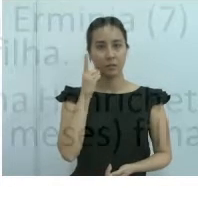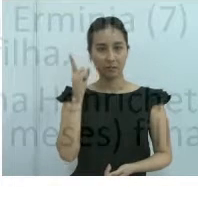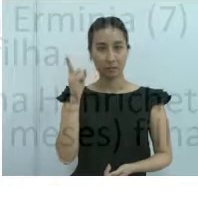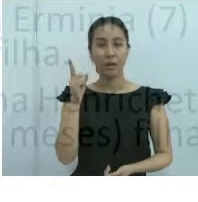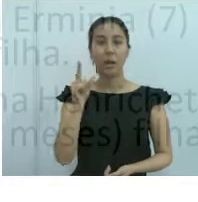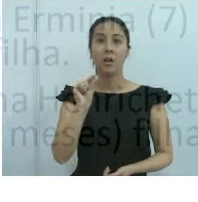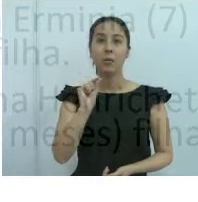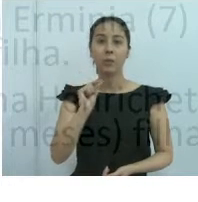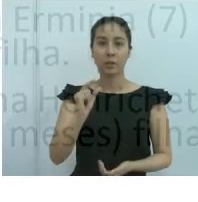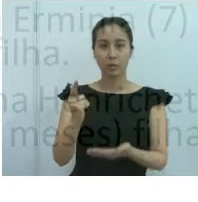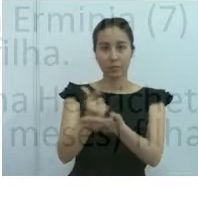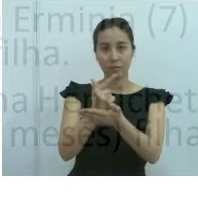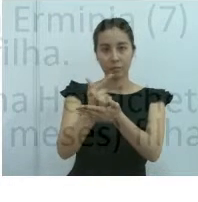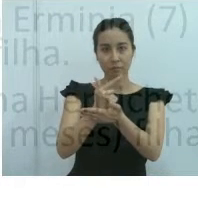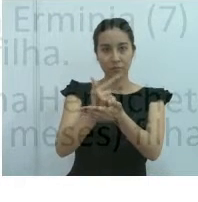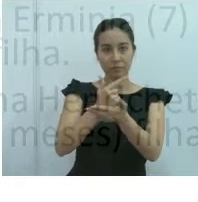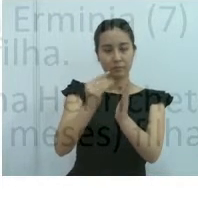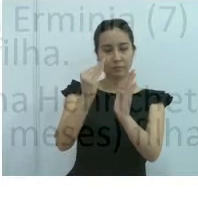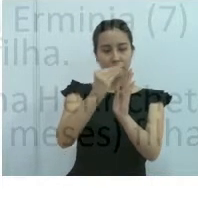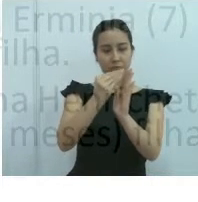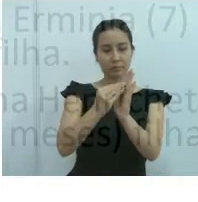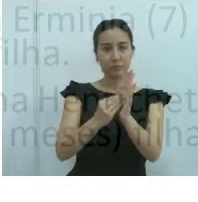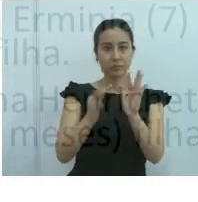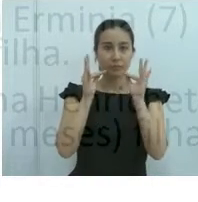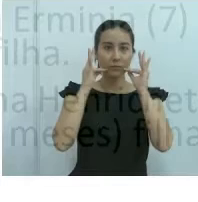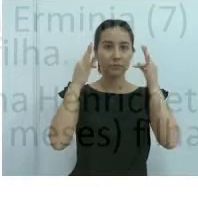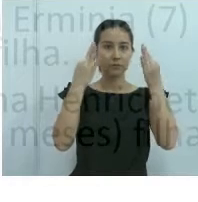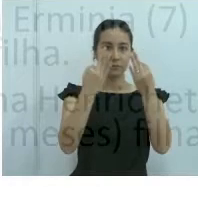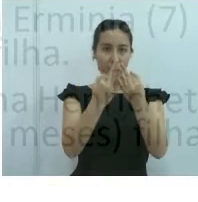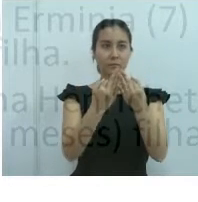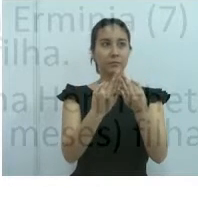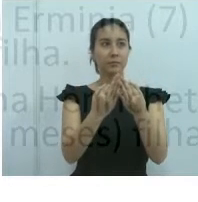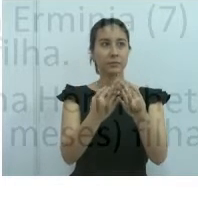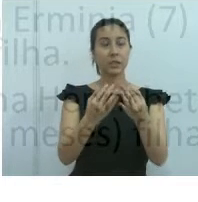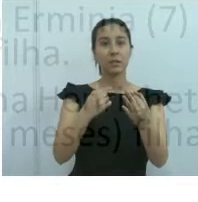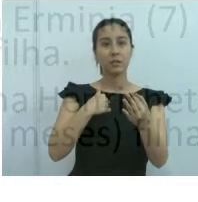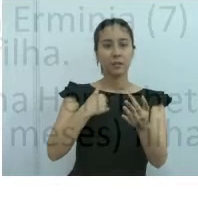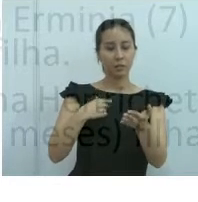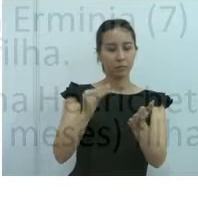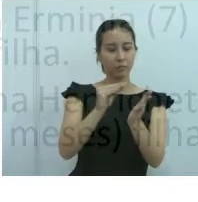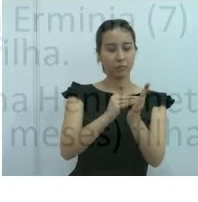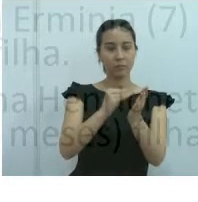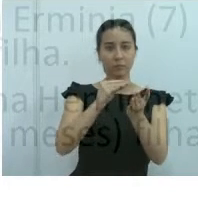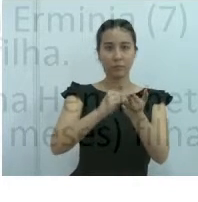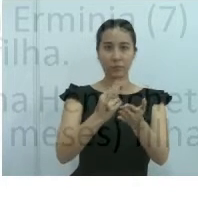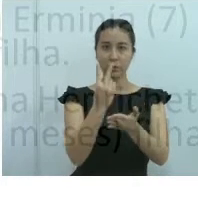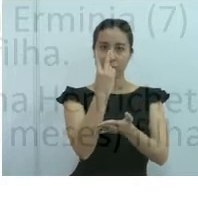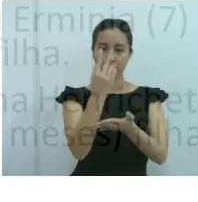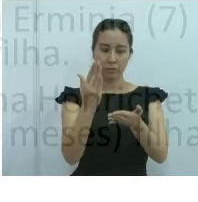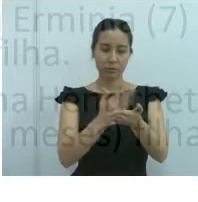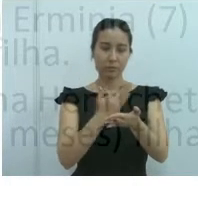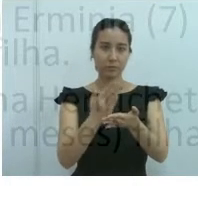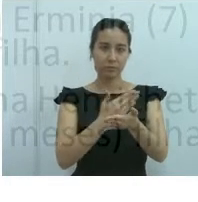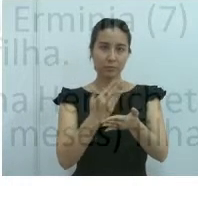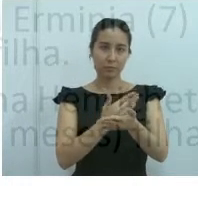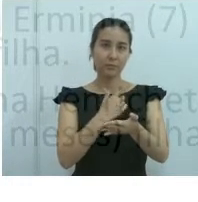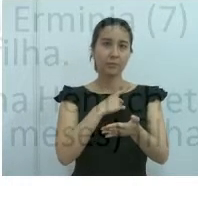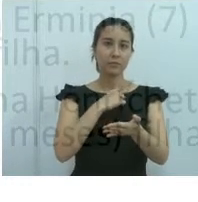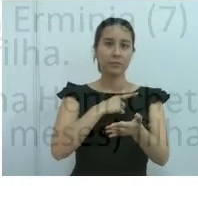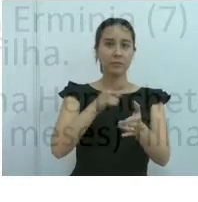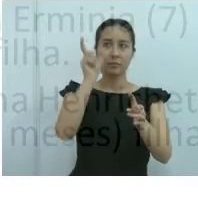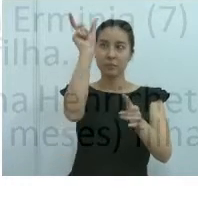família né eu tive que fazer uma composição que estava em duas páginas mas lá está lá em cima nas primeiras linhas do